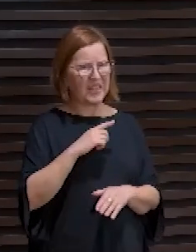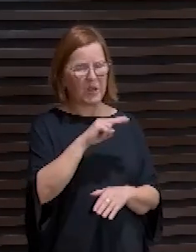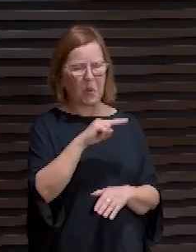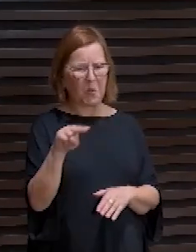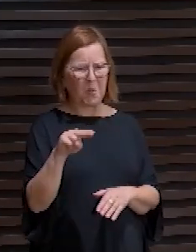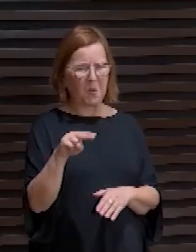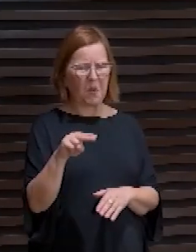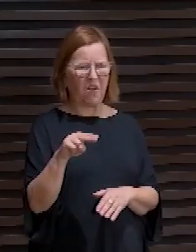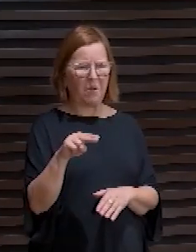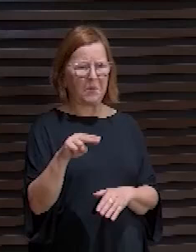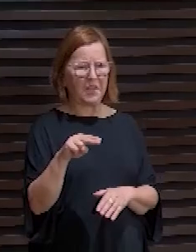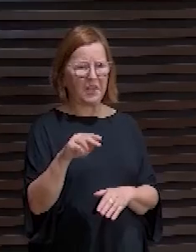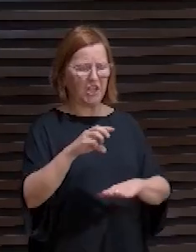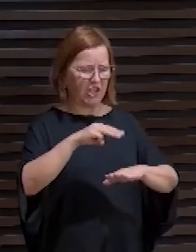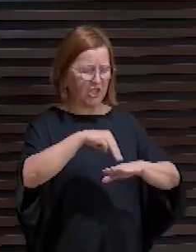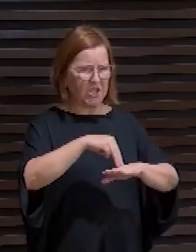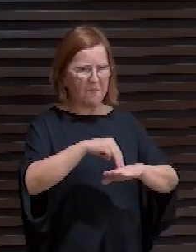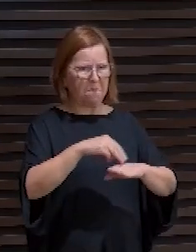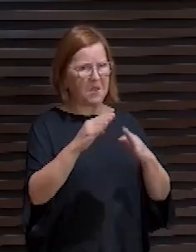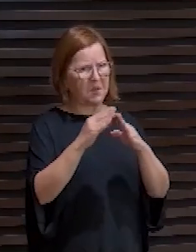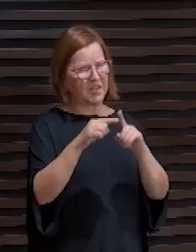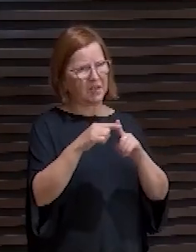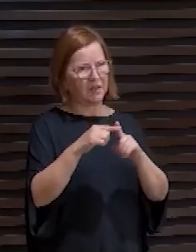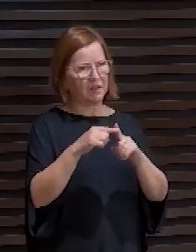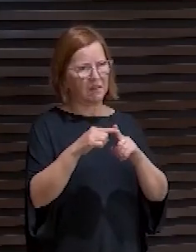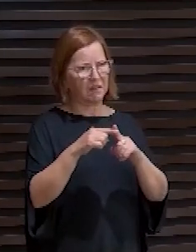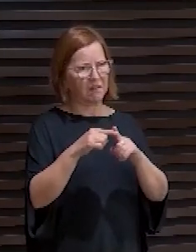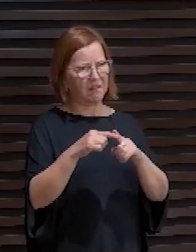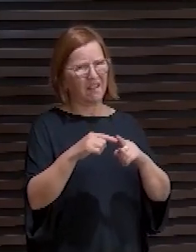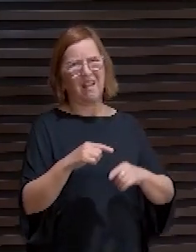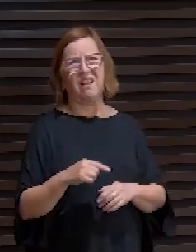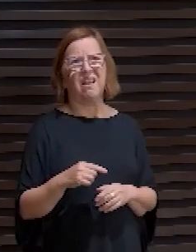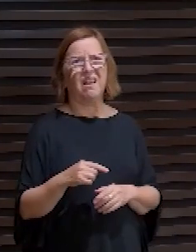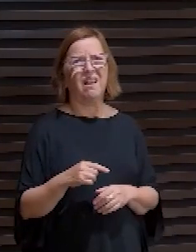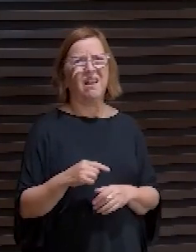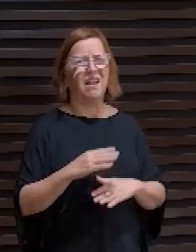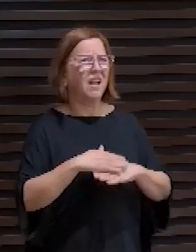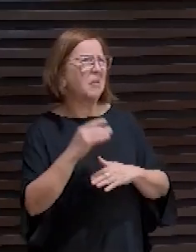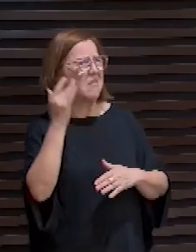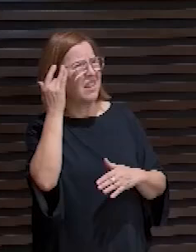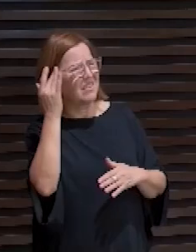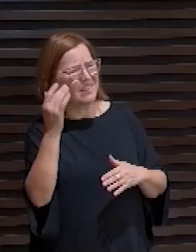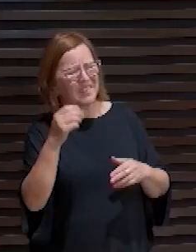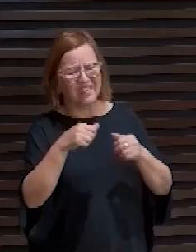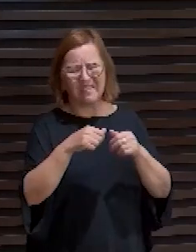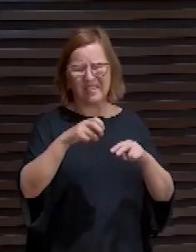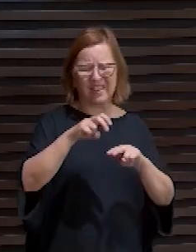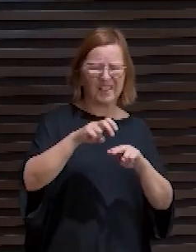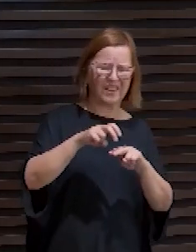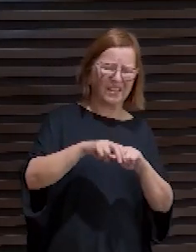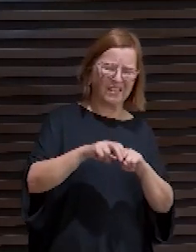no conforto de sua casa sozinho, sem ninguém para incomodar? Afinal, nós podemos ler a Bíblia e